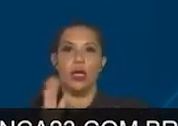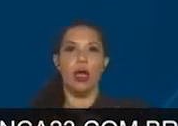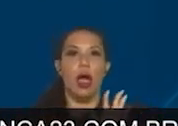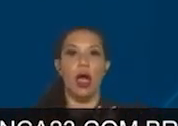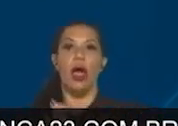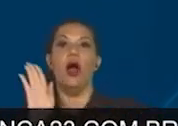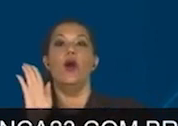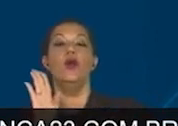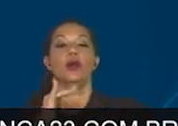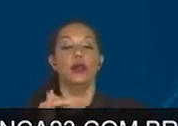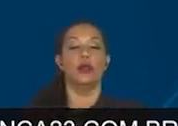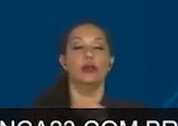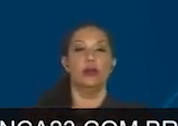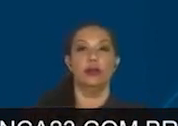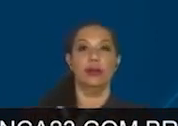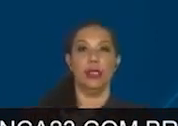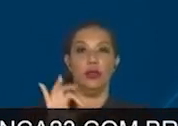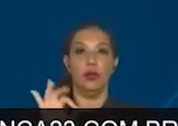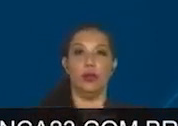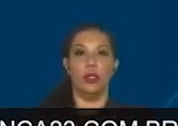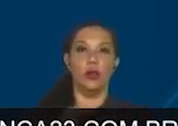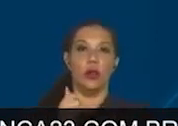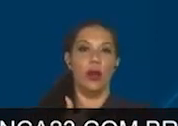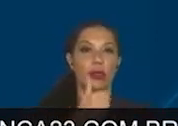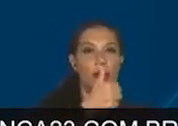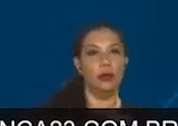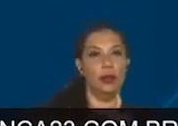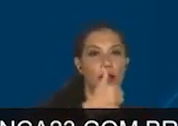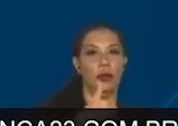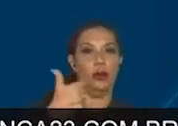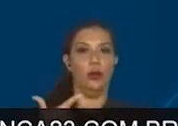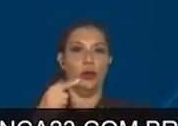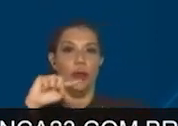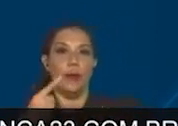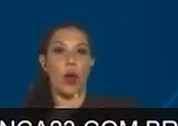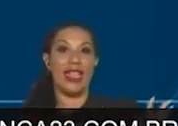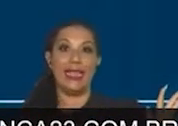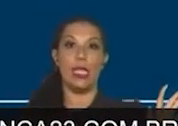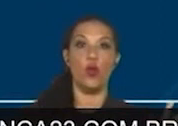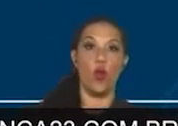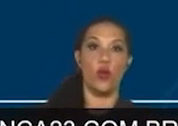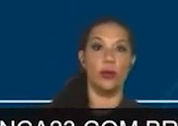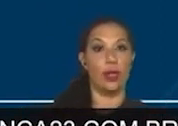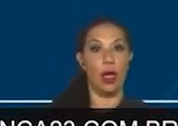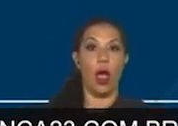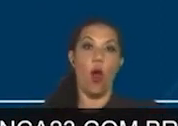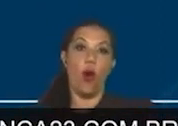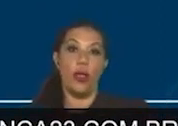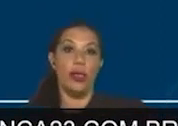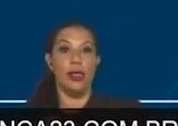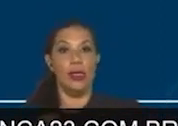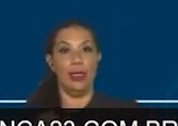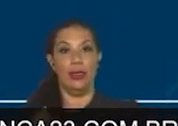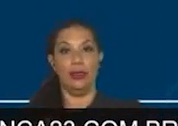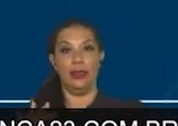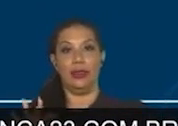de 10%. No total, foram quase 112 mil denúncias. Essa organização, a